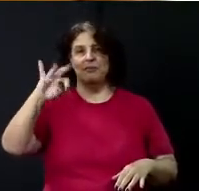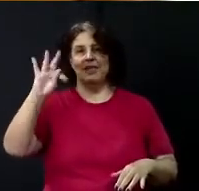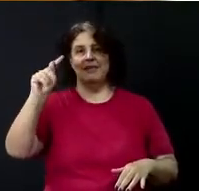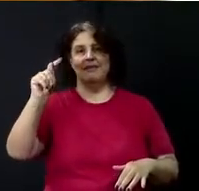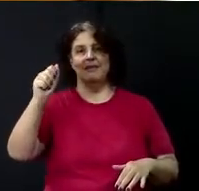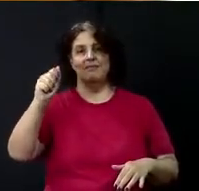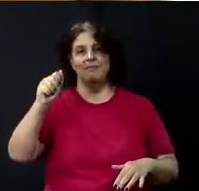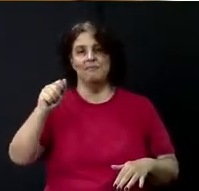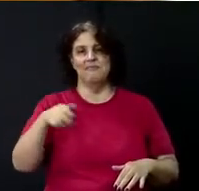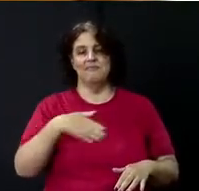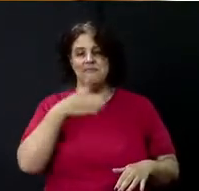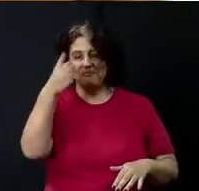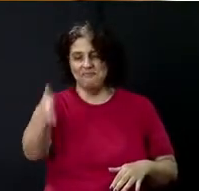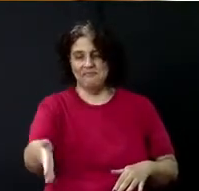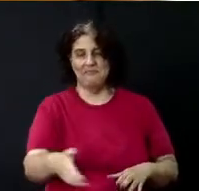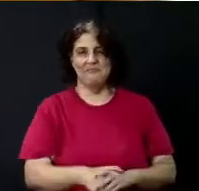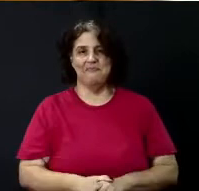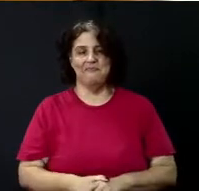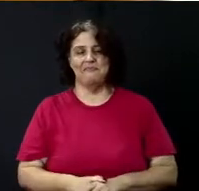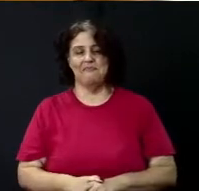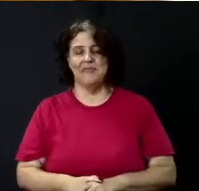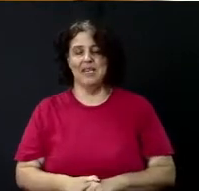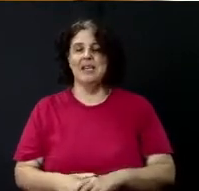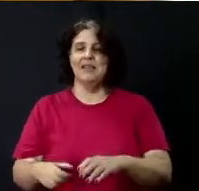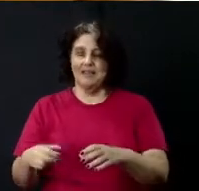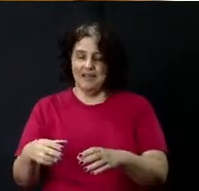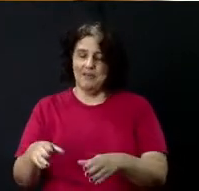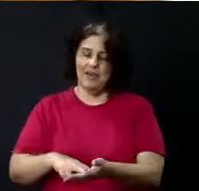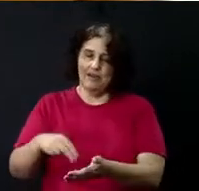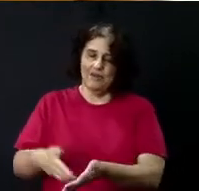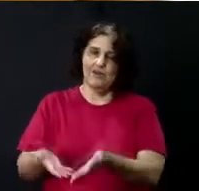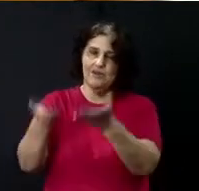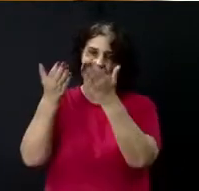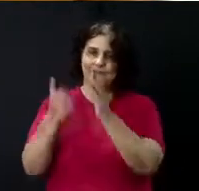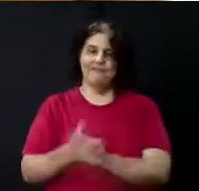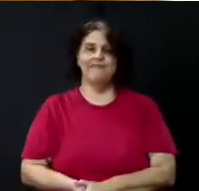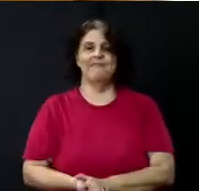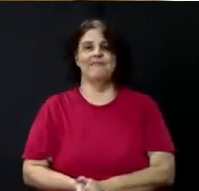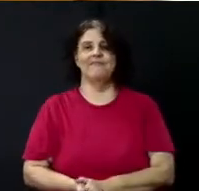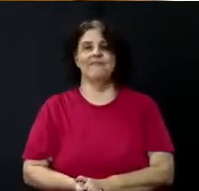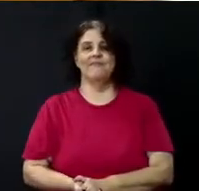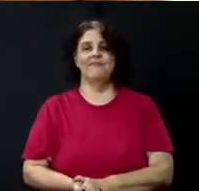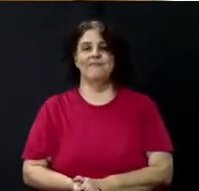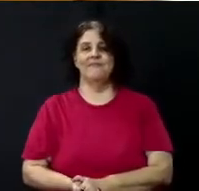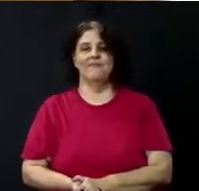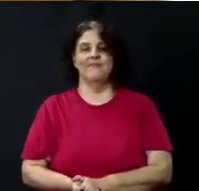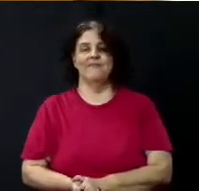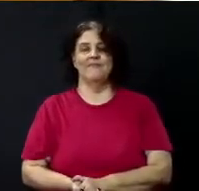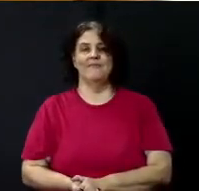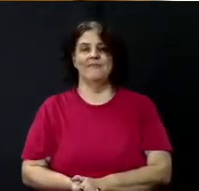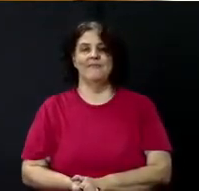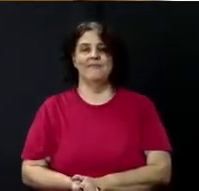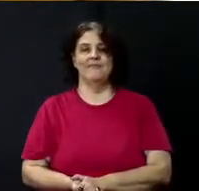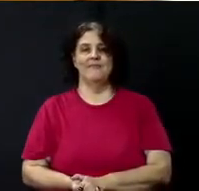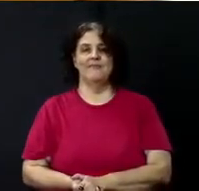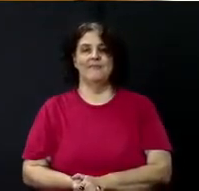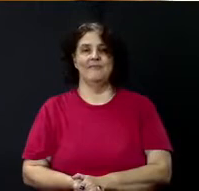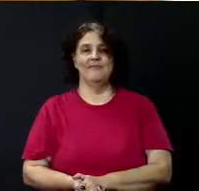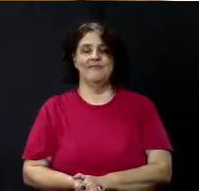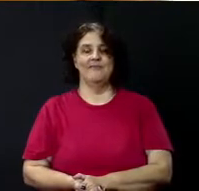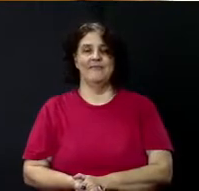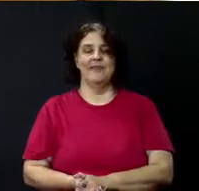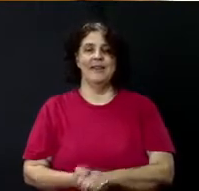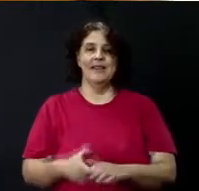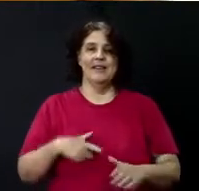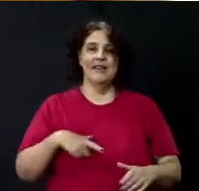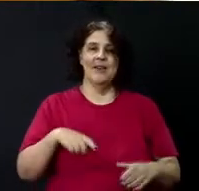homem foi jogado na sua sepultura, como morto, e reviveu também. Por que estes